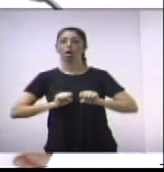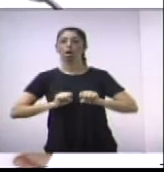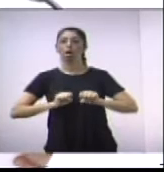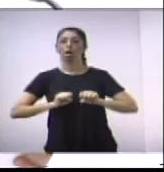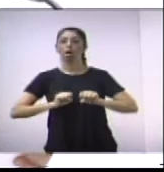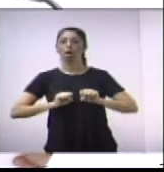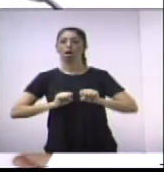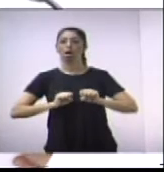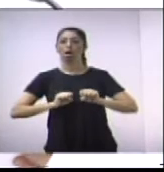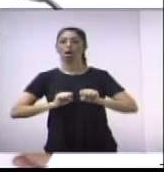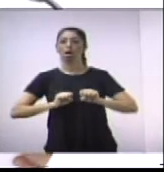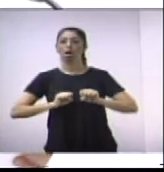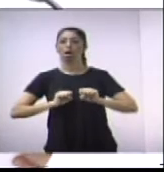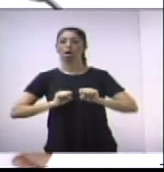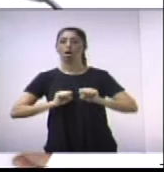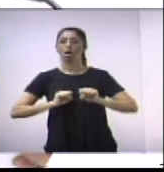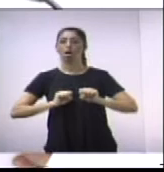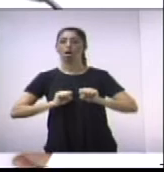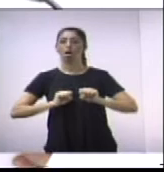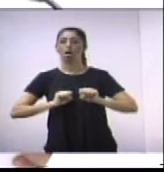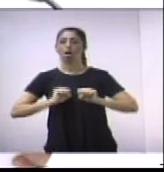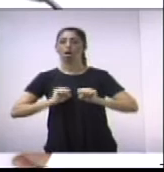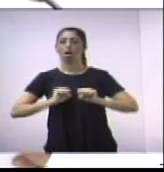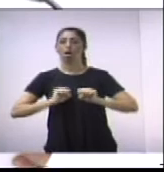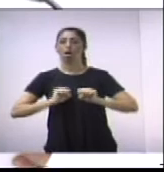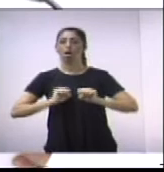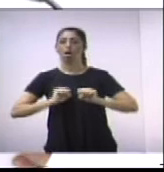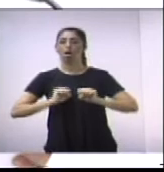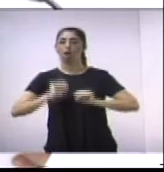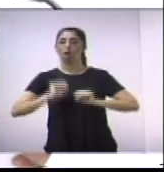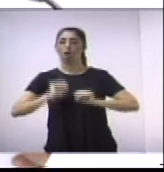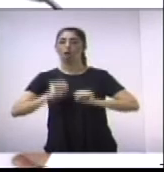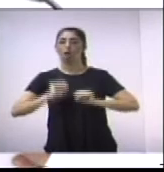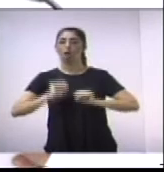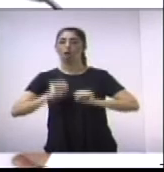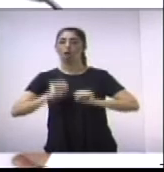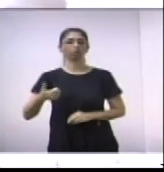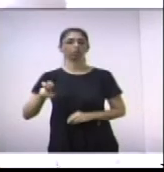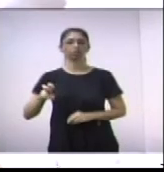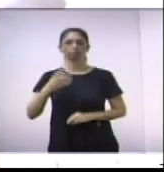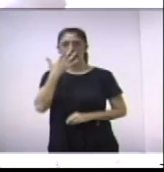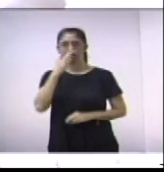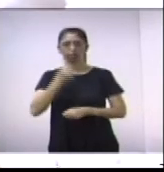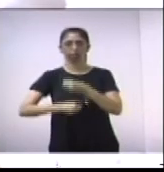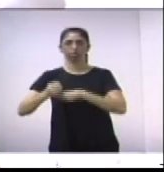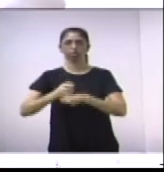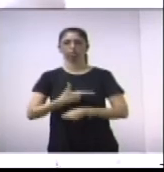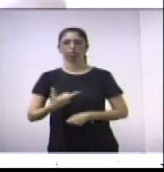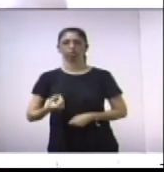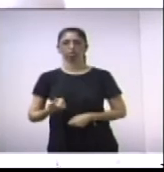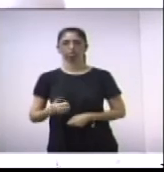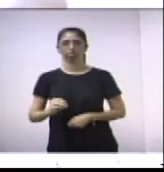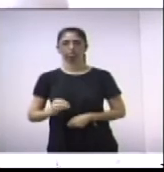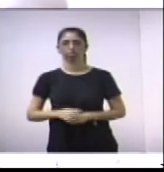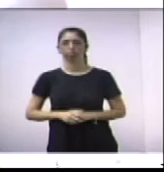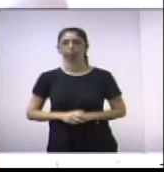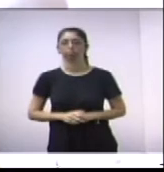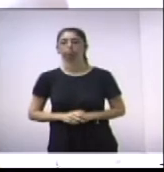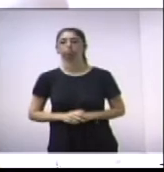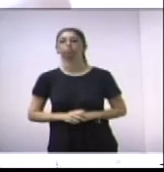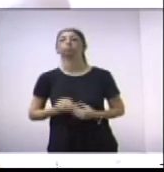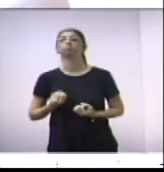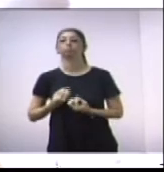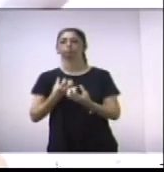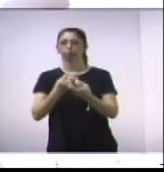61. No site Cosmo, datada de 15 de fevereiro de 2010, corroborando a informação de